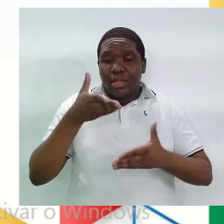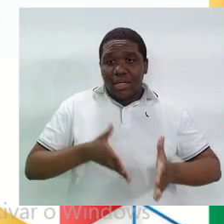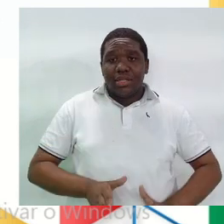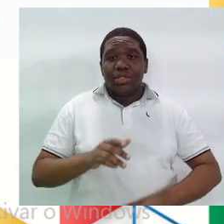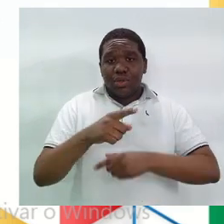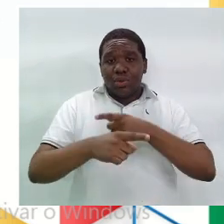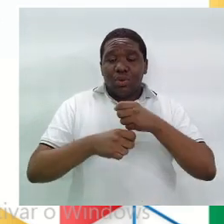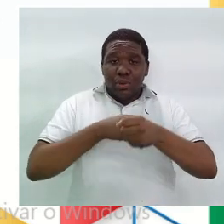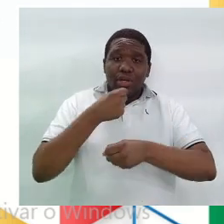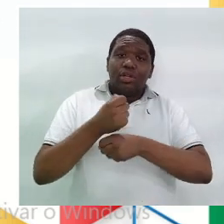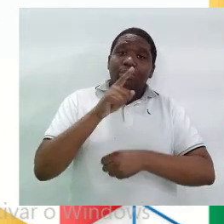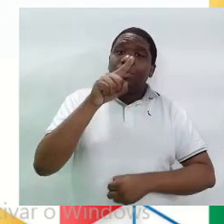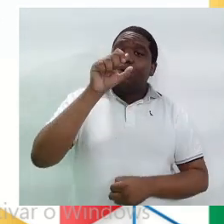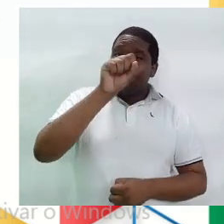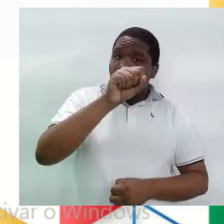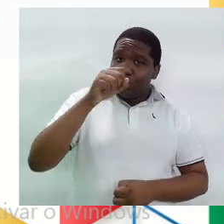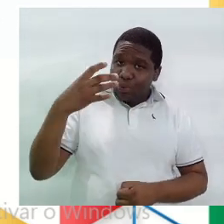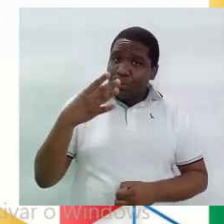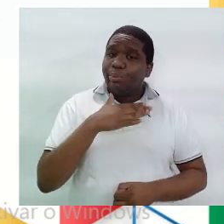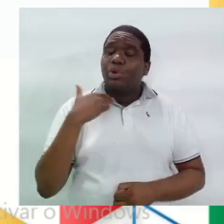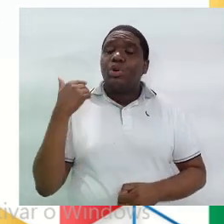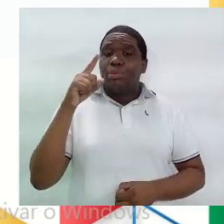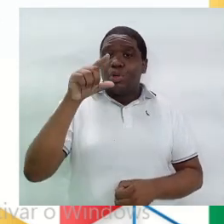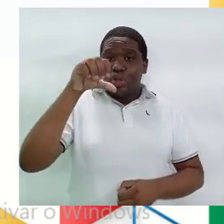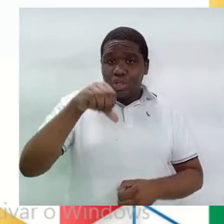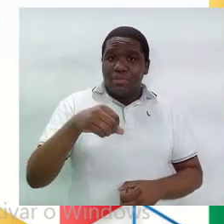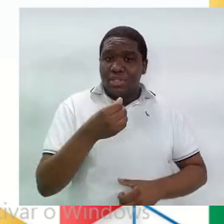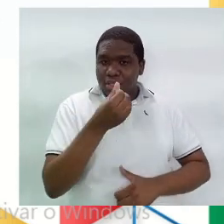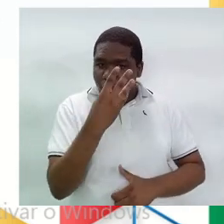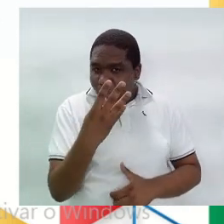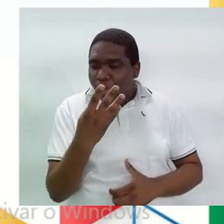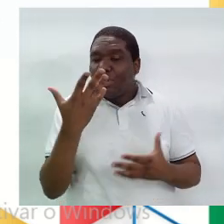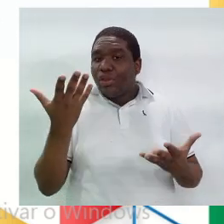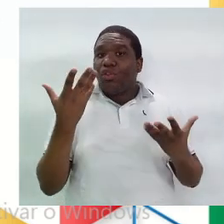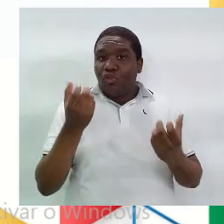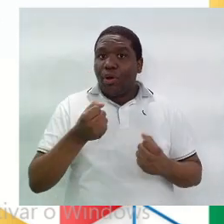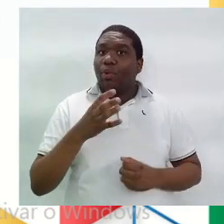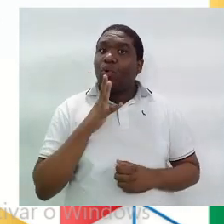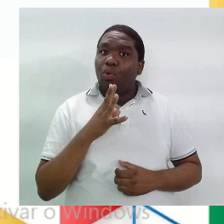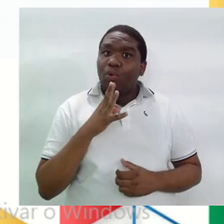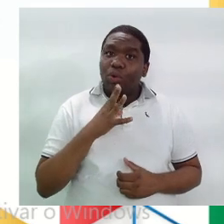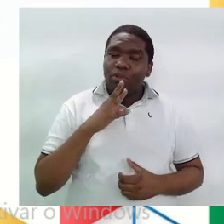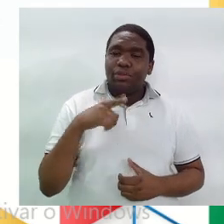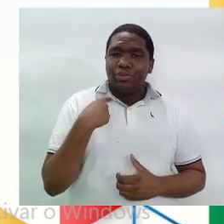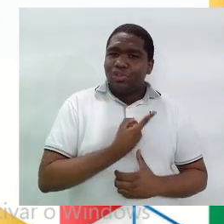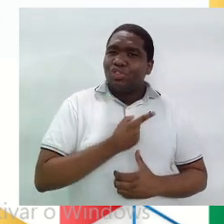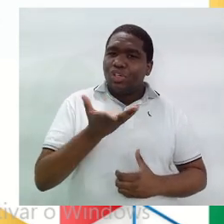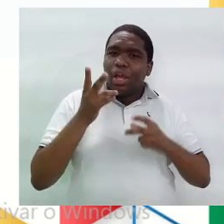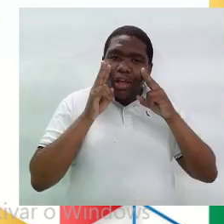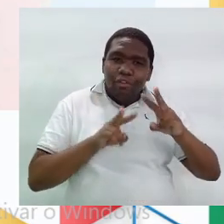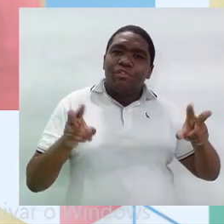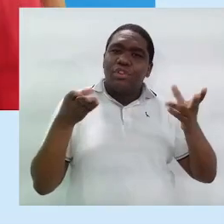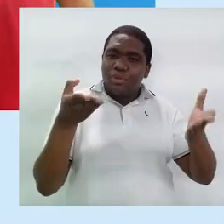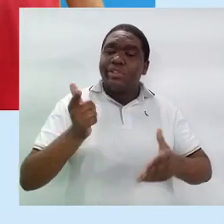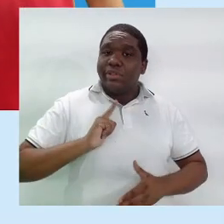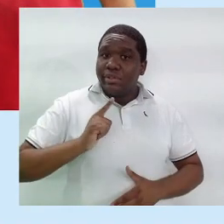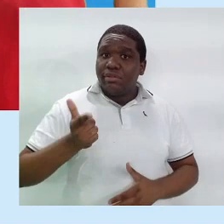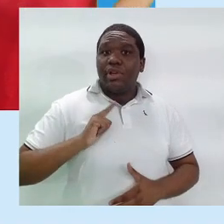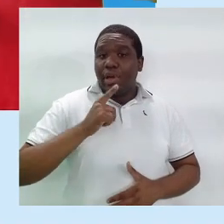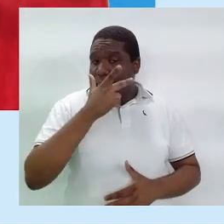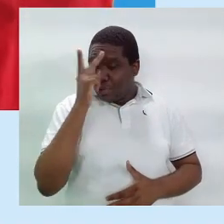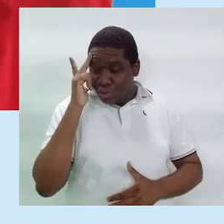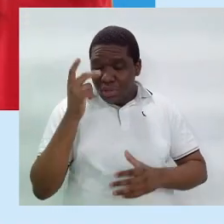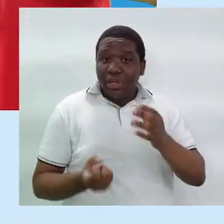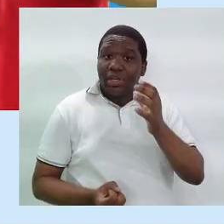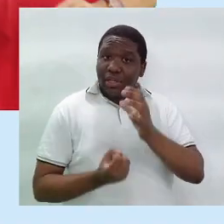1884 e morreu em 1964. Então vamos conhecer, já observamos que ela tem um